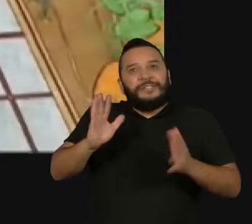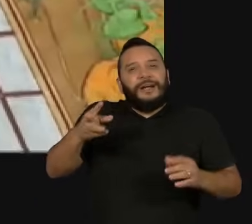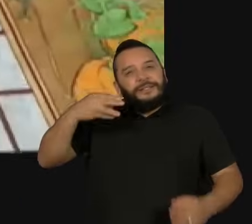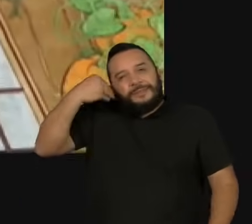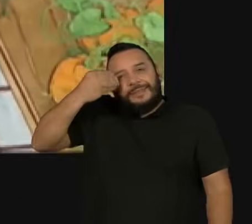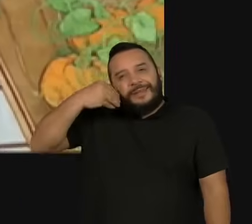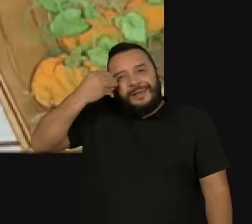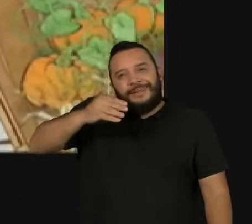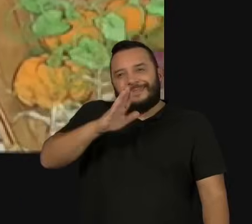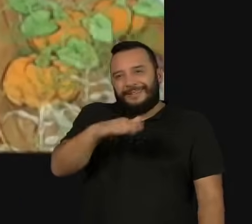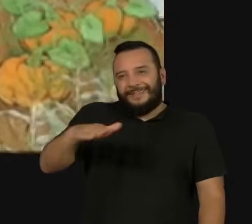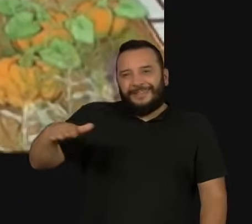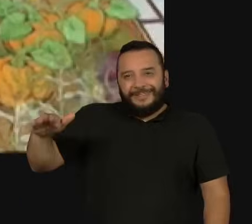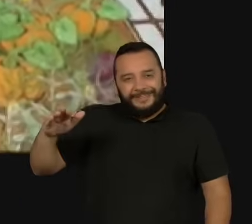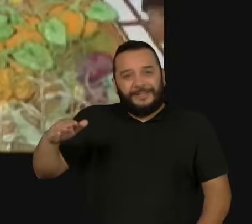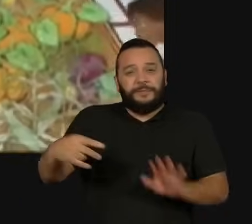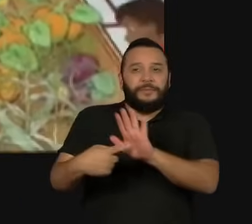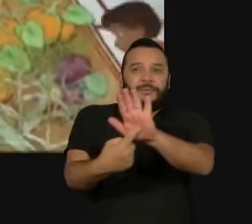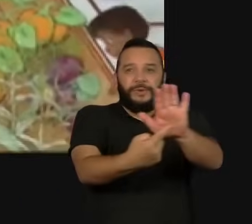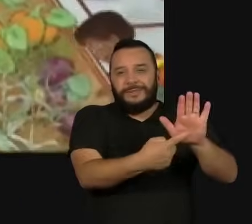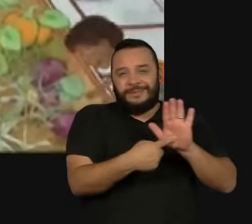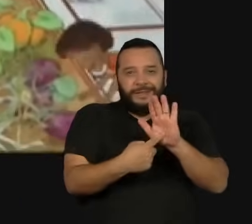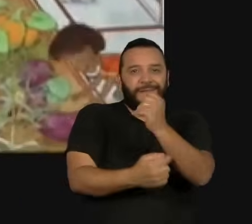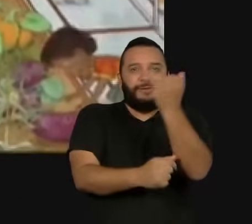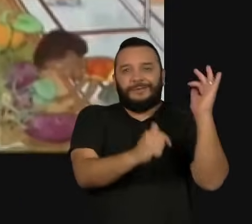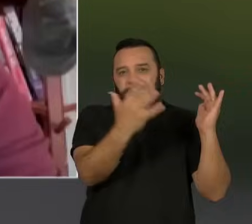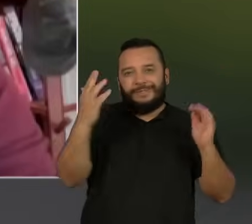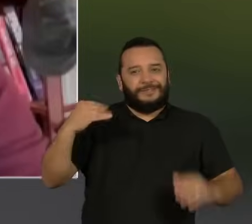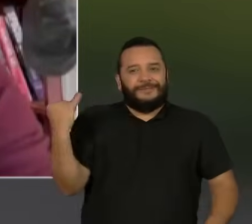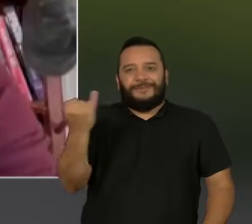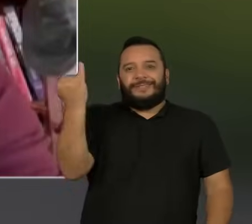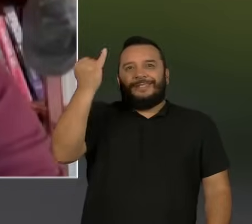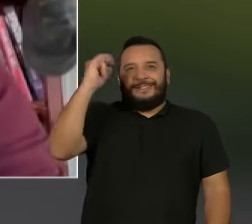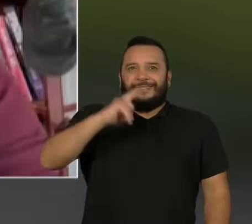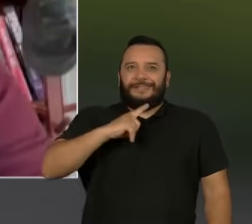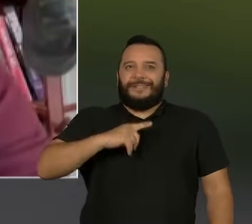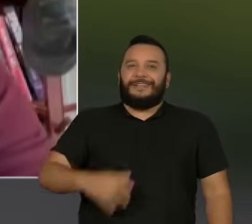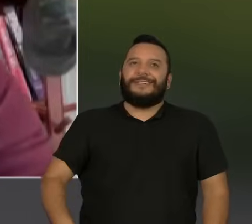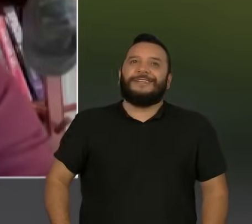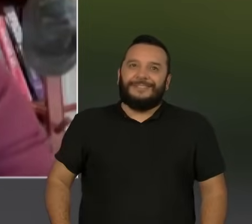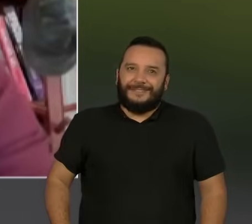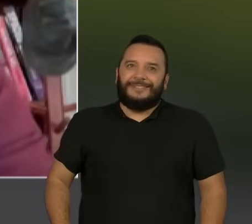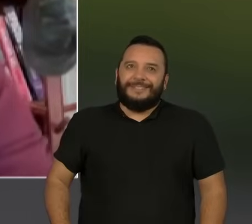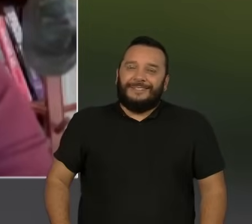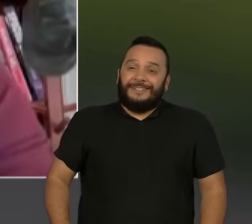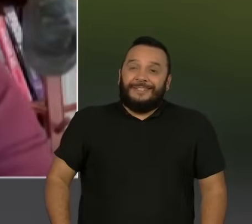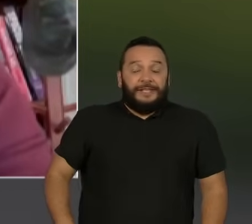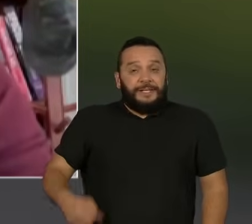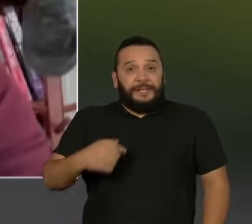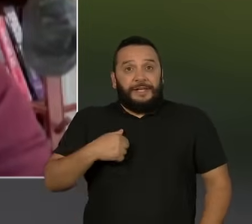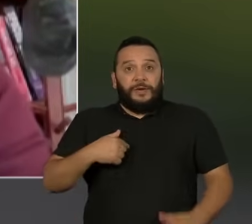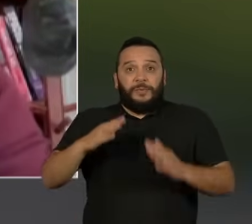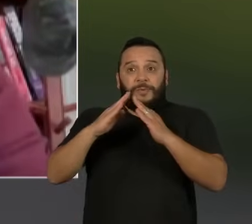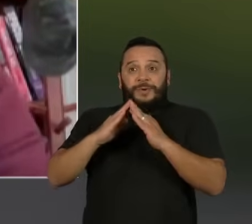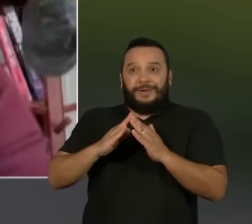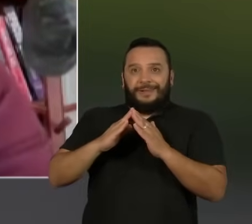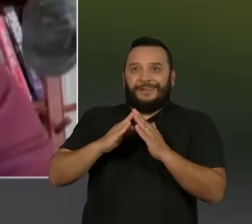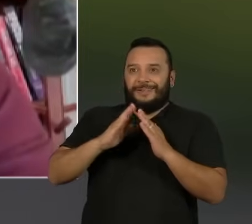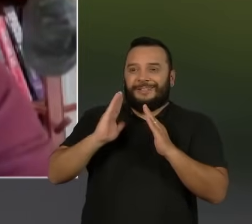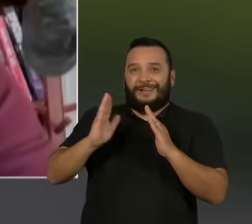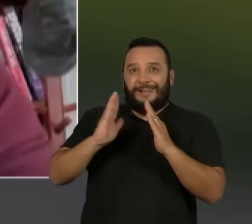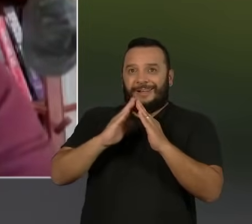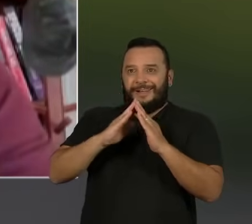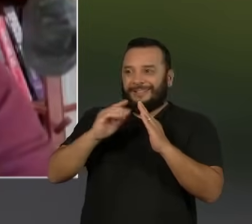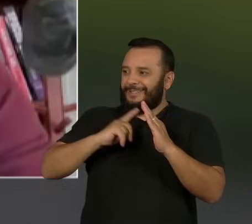para as crianças na natureza é fundamental. Tem essa casa aqui na Chapada, onde eu morei por muito tempo, que é toda cercada